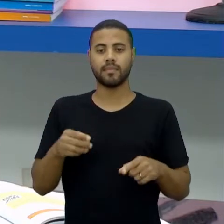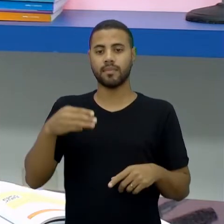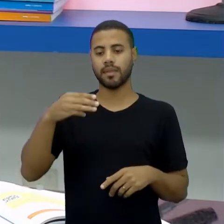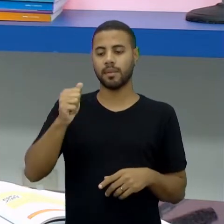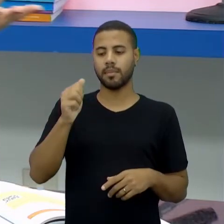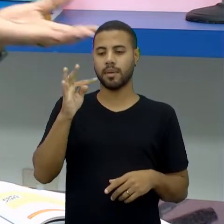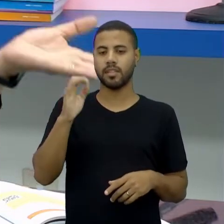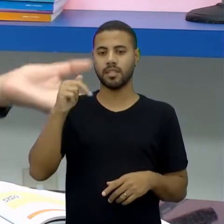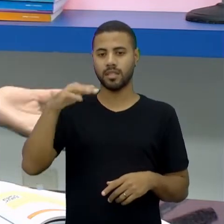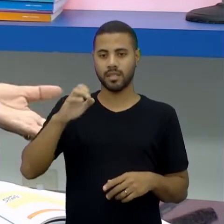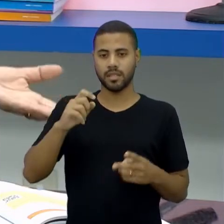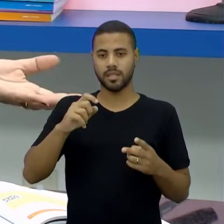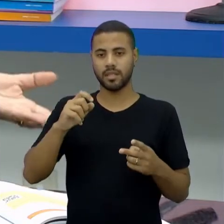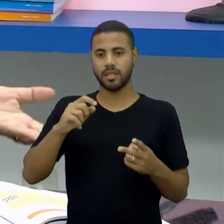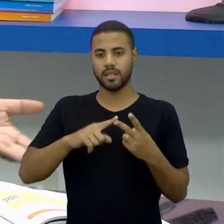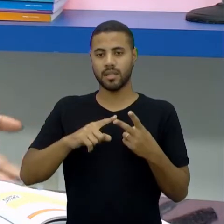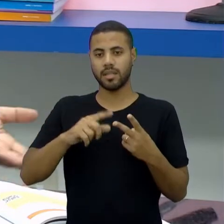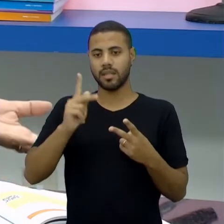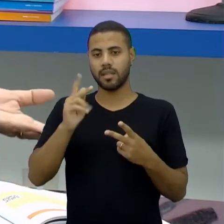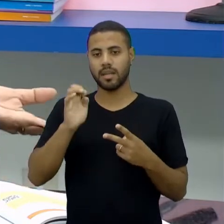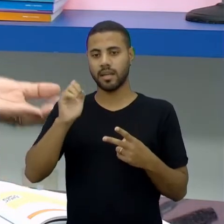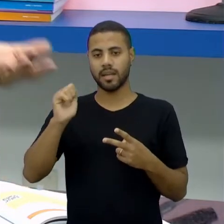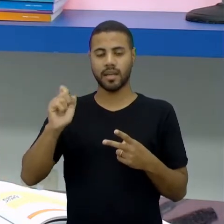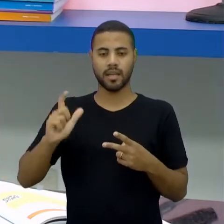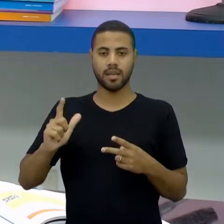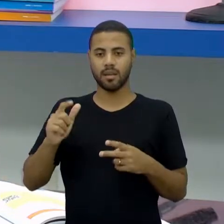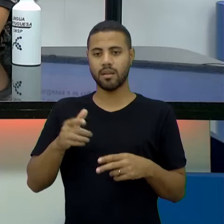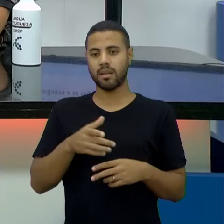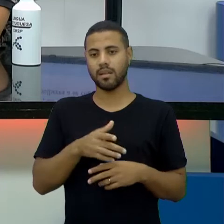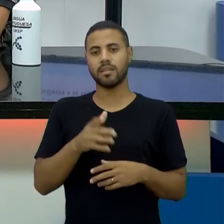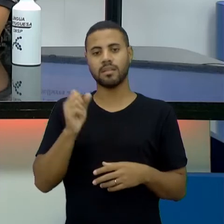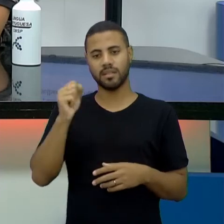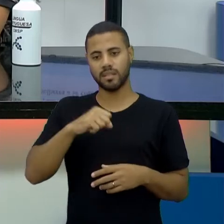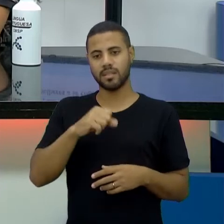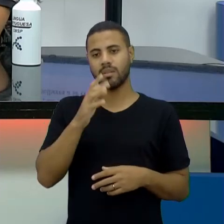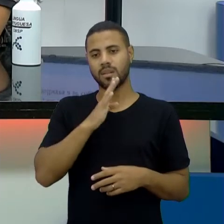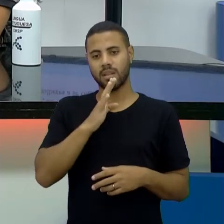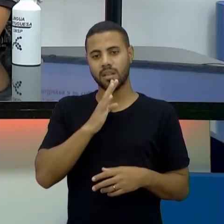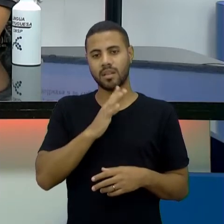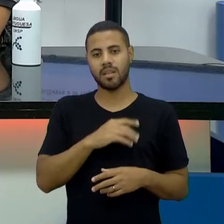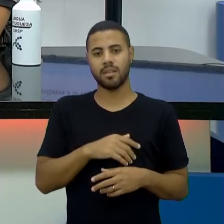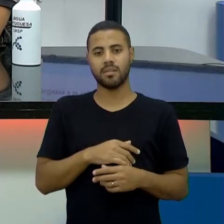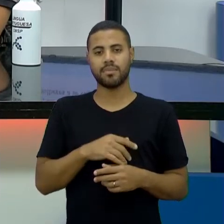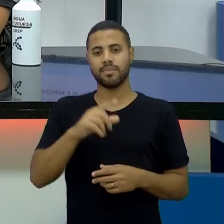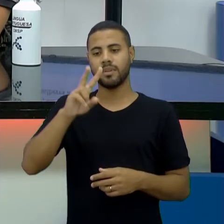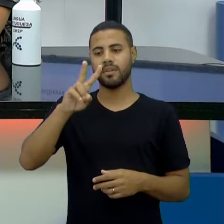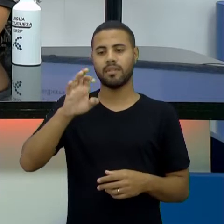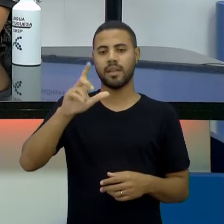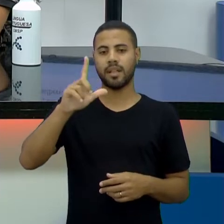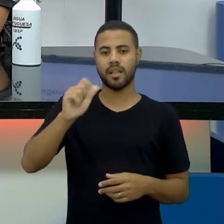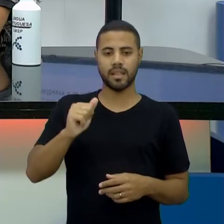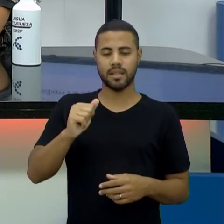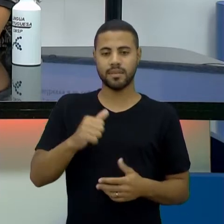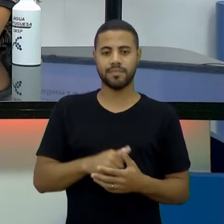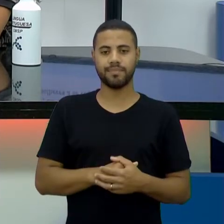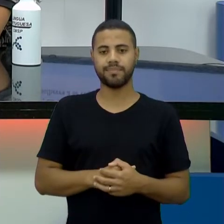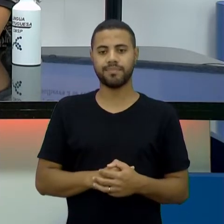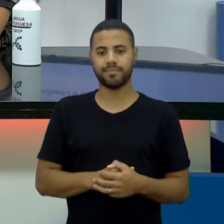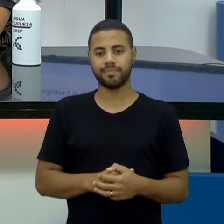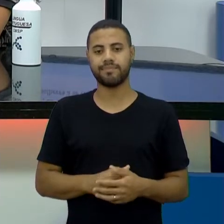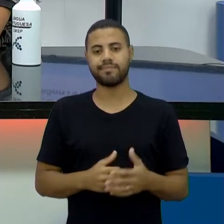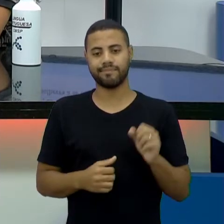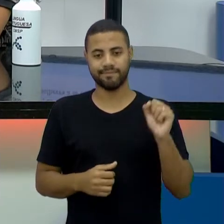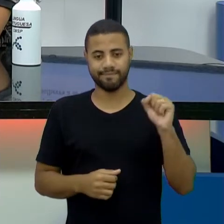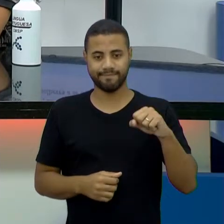e da Kaena Kunze. Claro que você vai acertar. E é da vela, da né? Vela. Foi o único momento aí nesse texto jornalístico que citamos